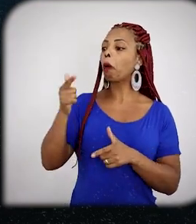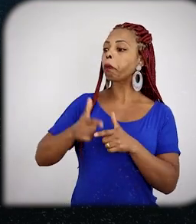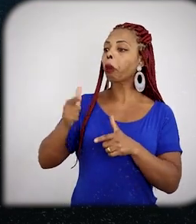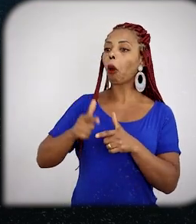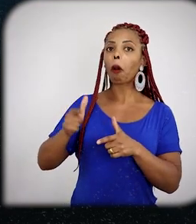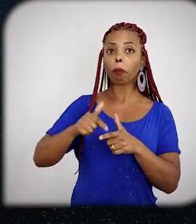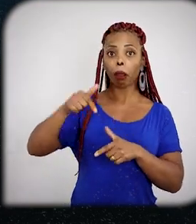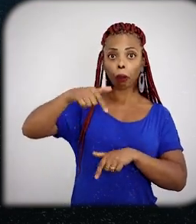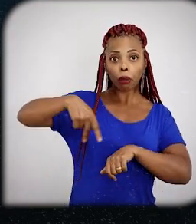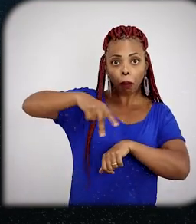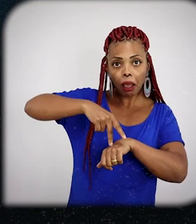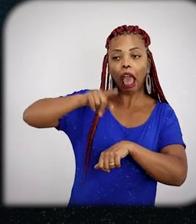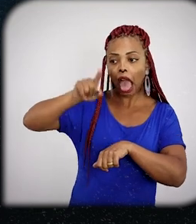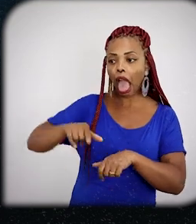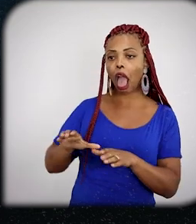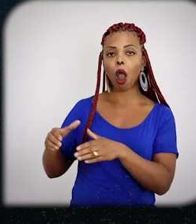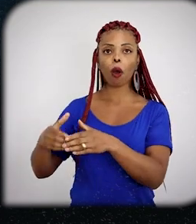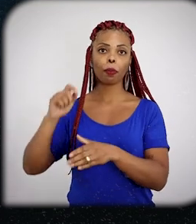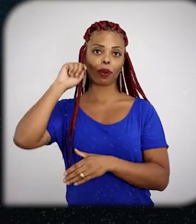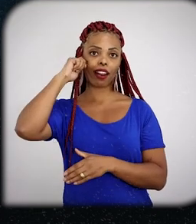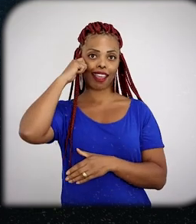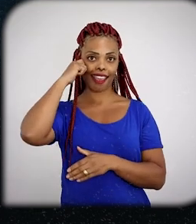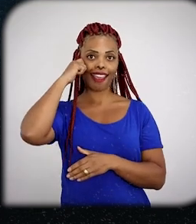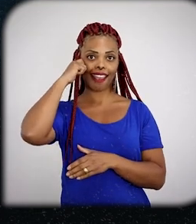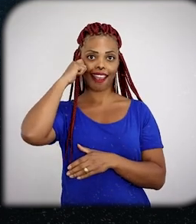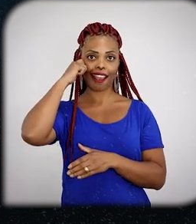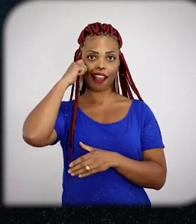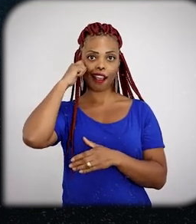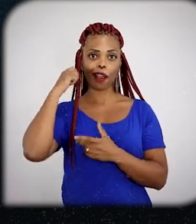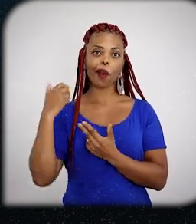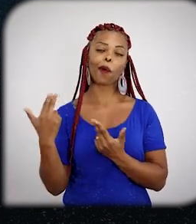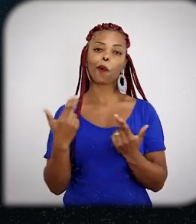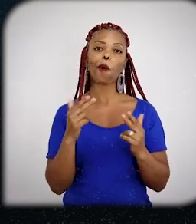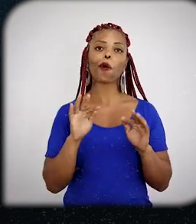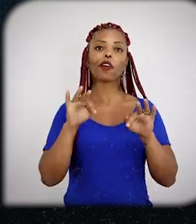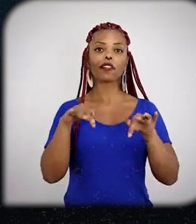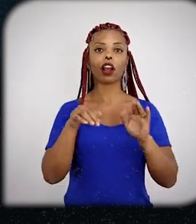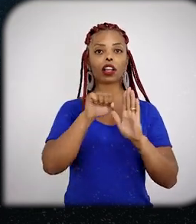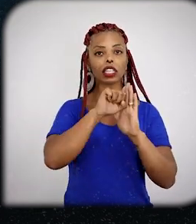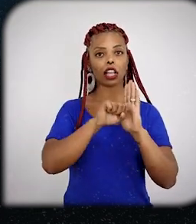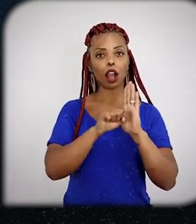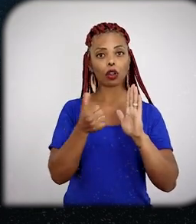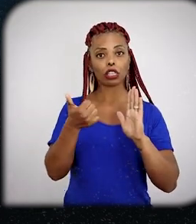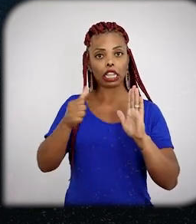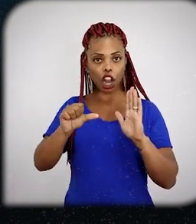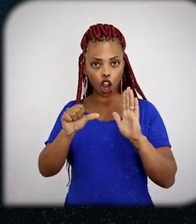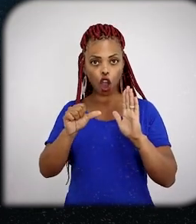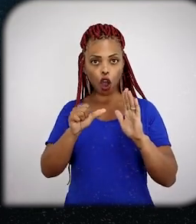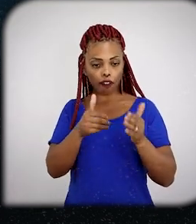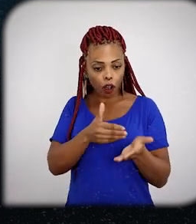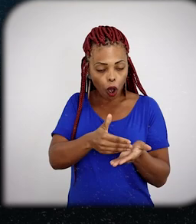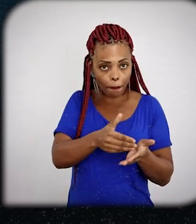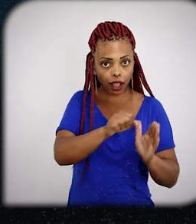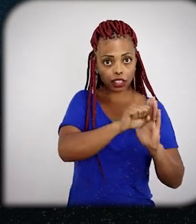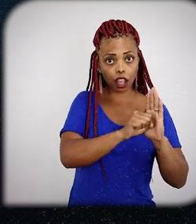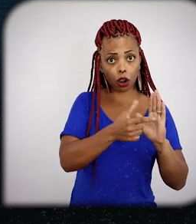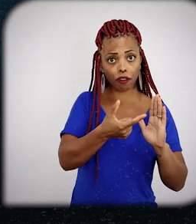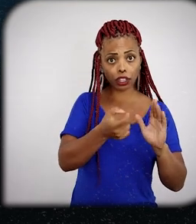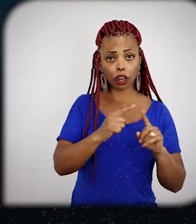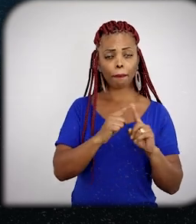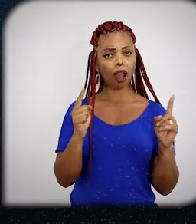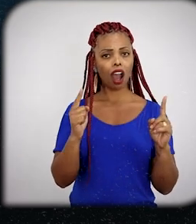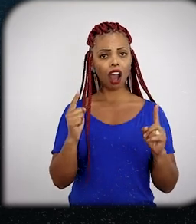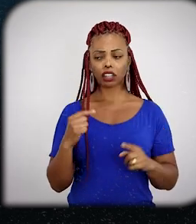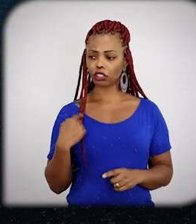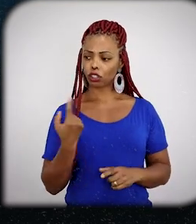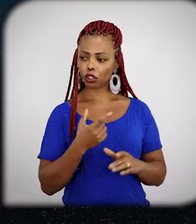sua mancha negra, como diziam no final do século XIX, do século XX. No entanto, nós